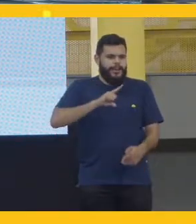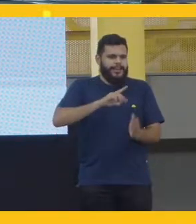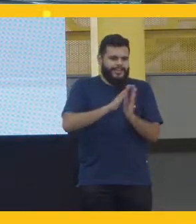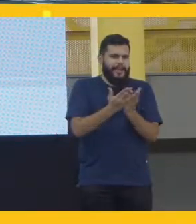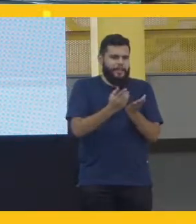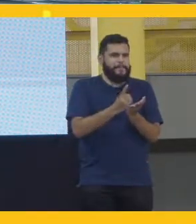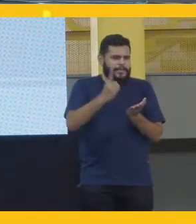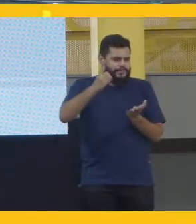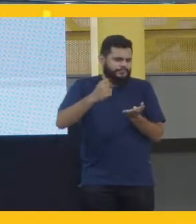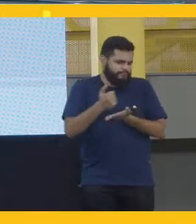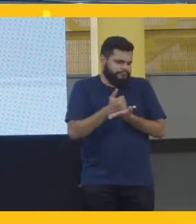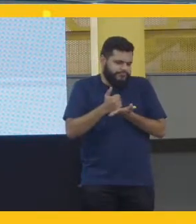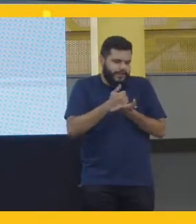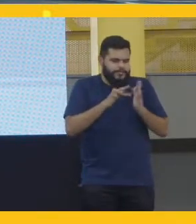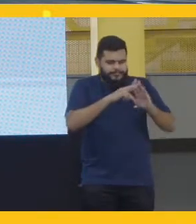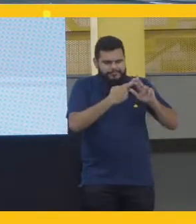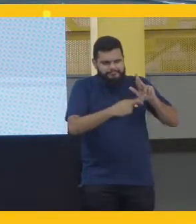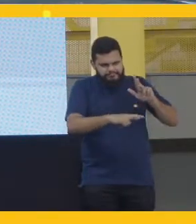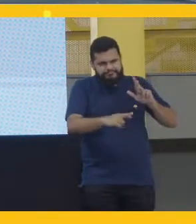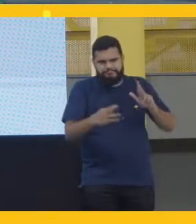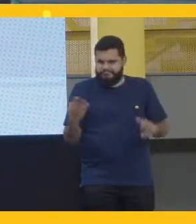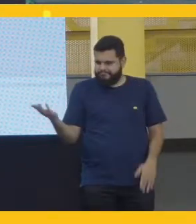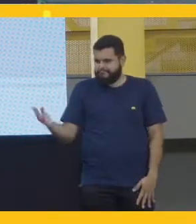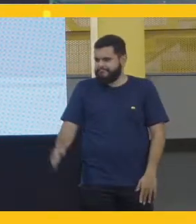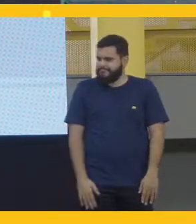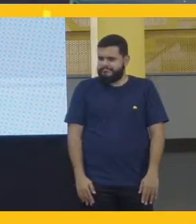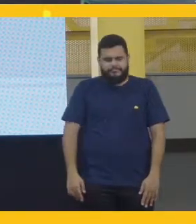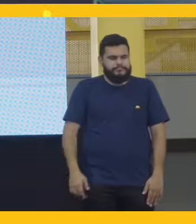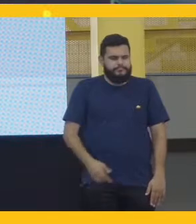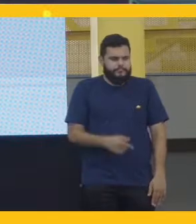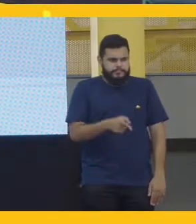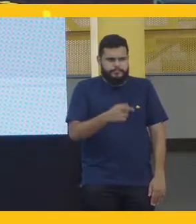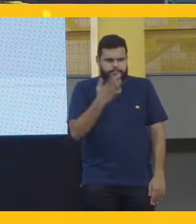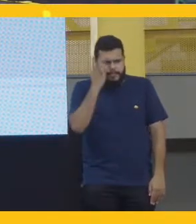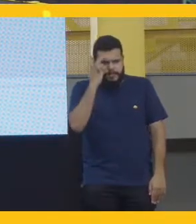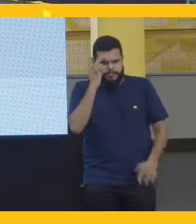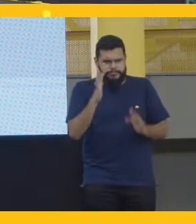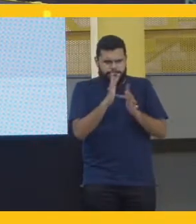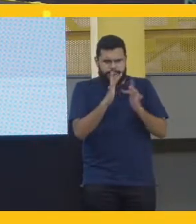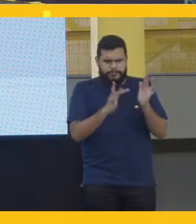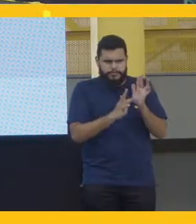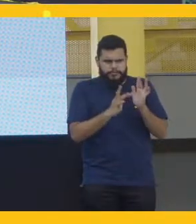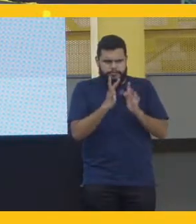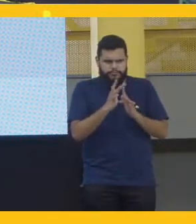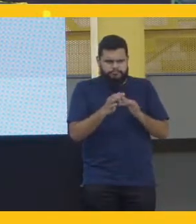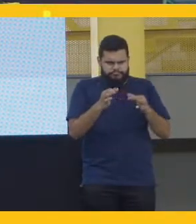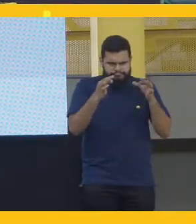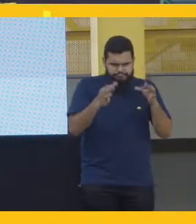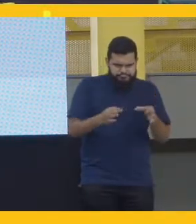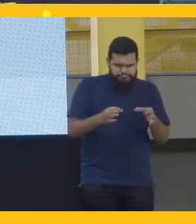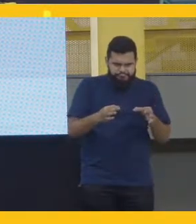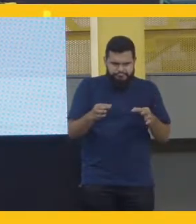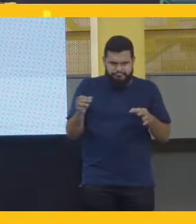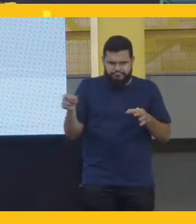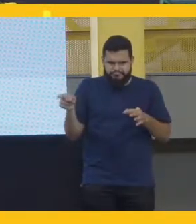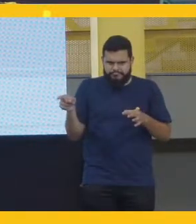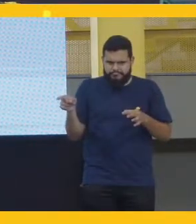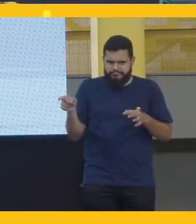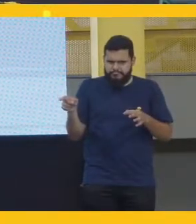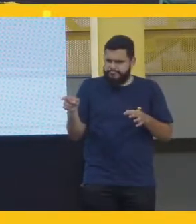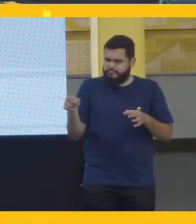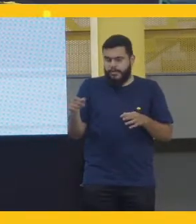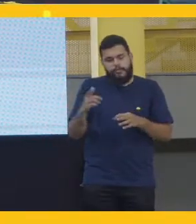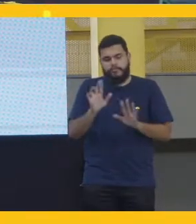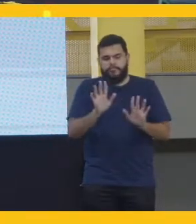Que dá 490, né? Você acha que Jesus quis dizer literalmente isso? Não, isso foi mais